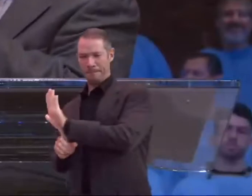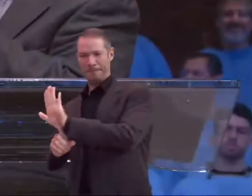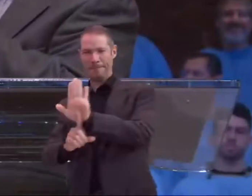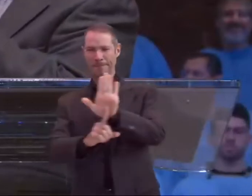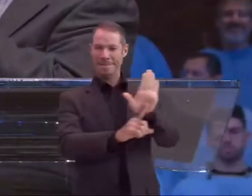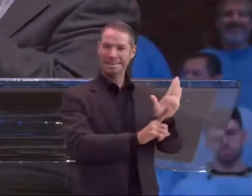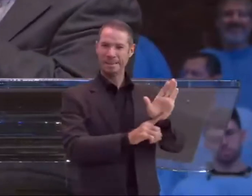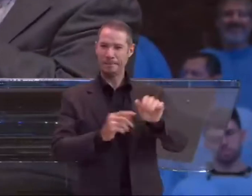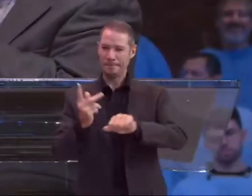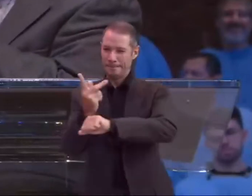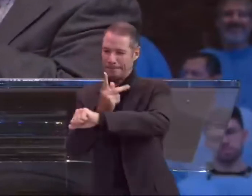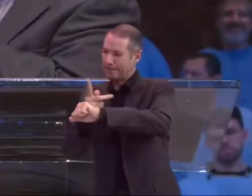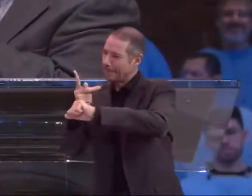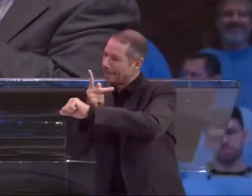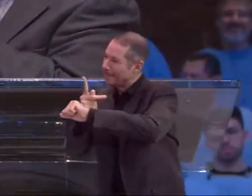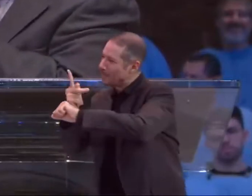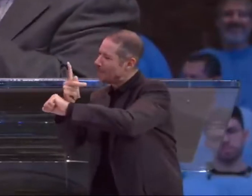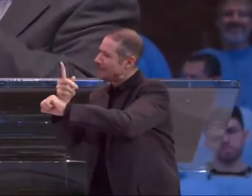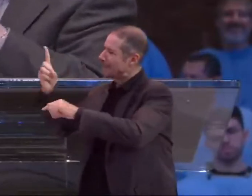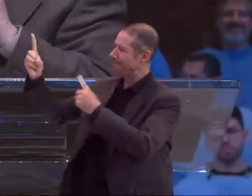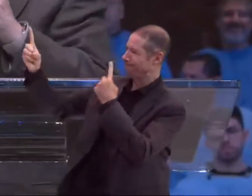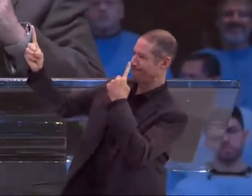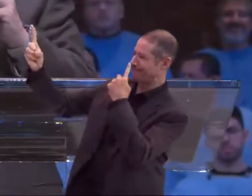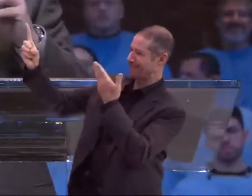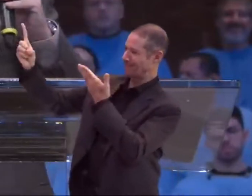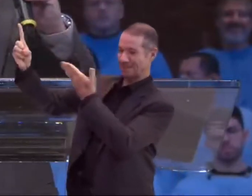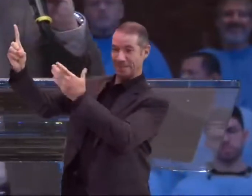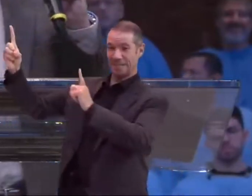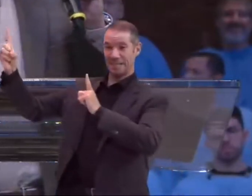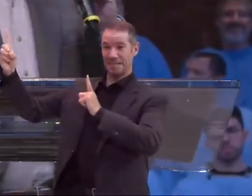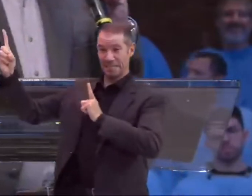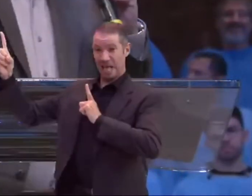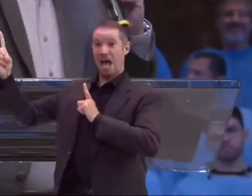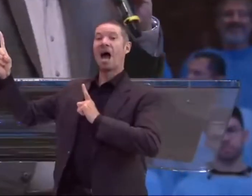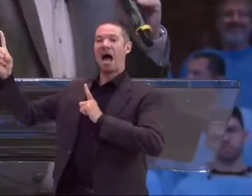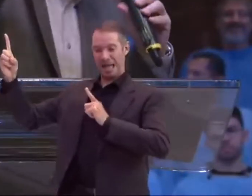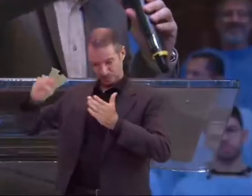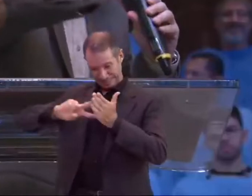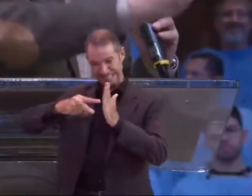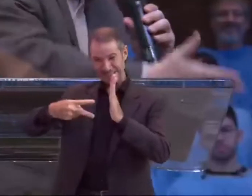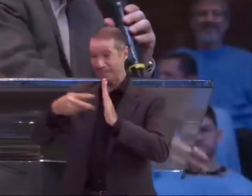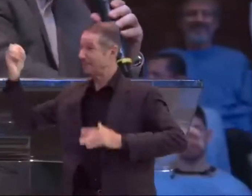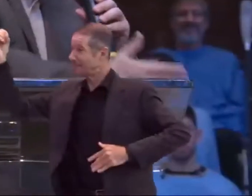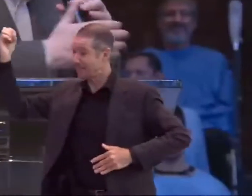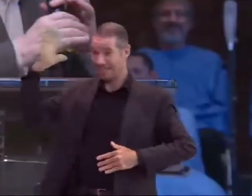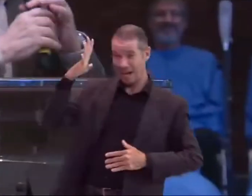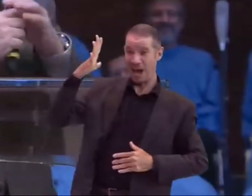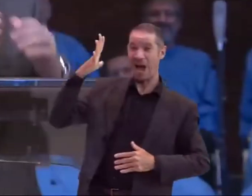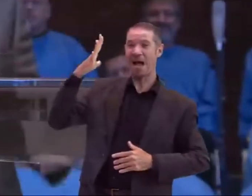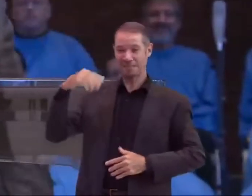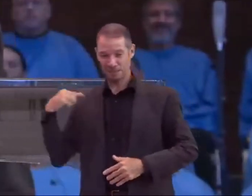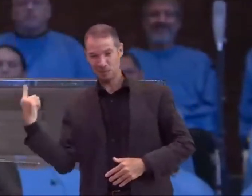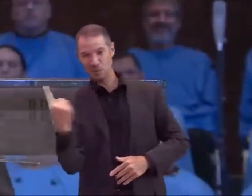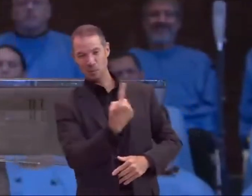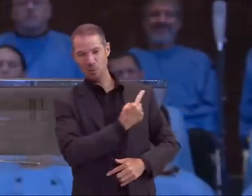da busca pela intimidade com Deus, ela vai ter recepção na graça de Deus sobre